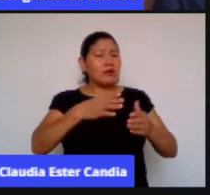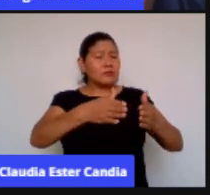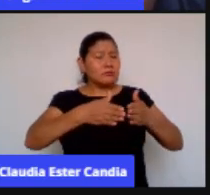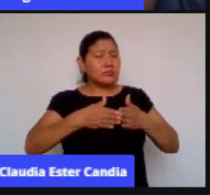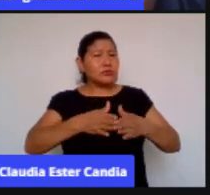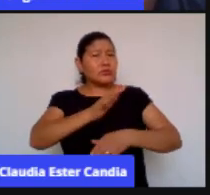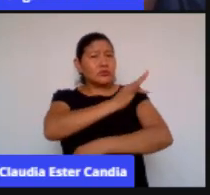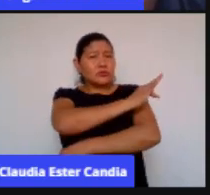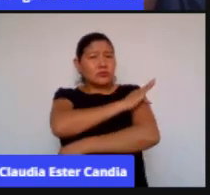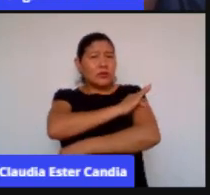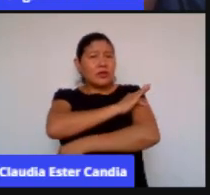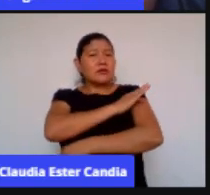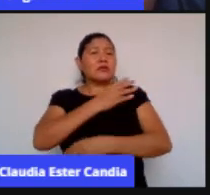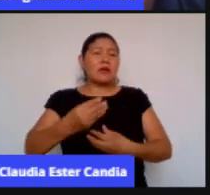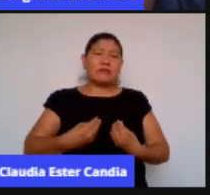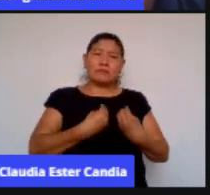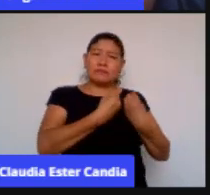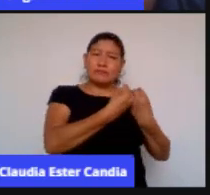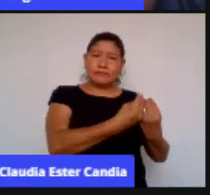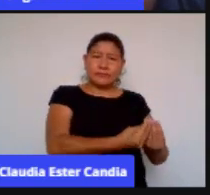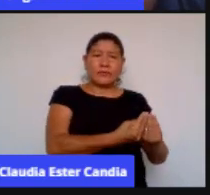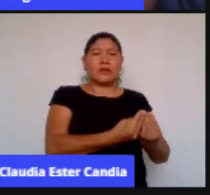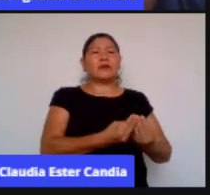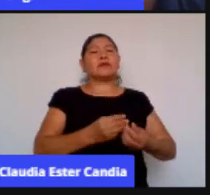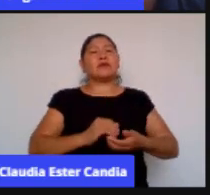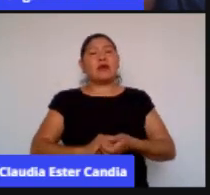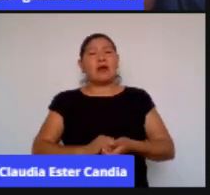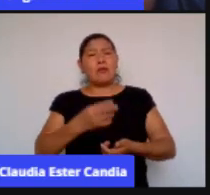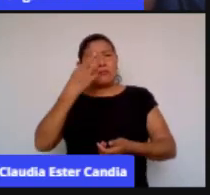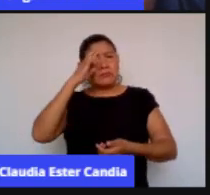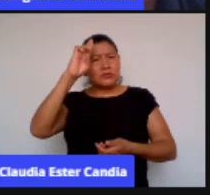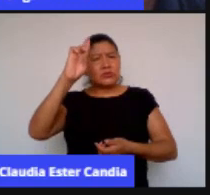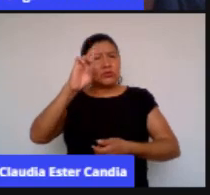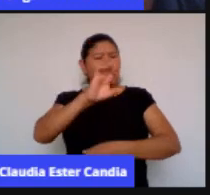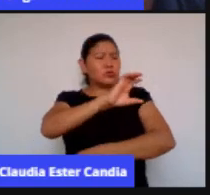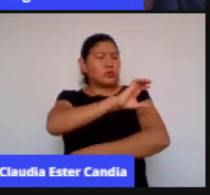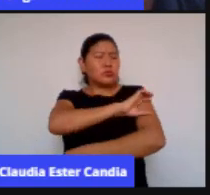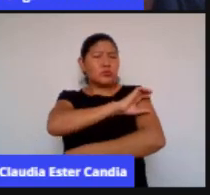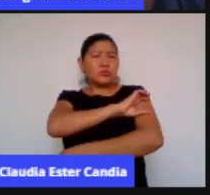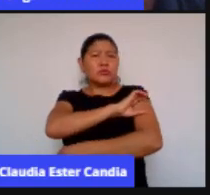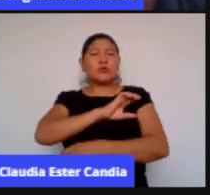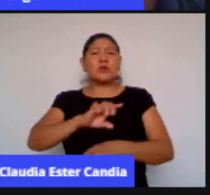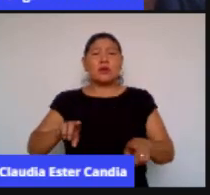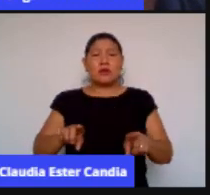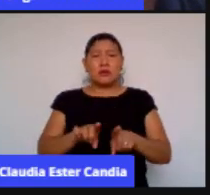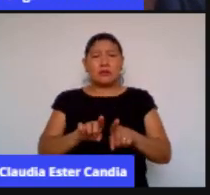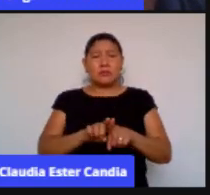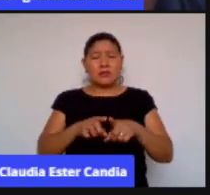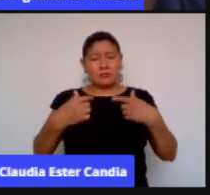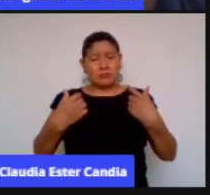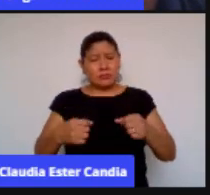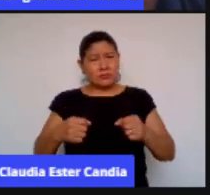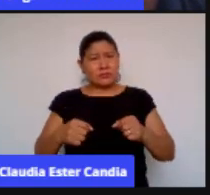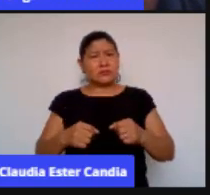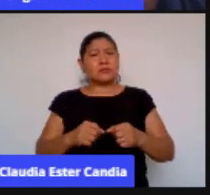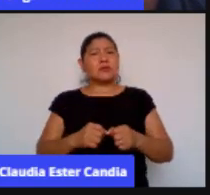aluno, está mais tranquilo para que você entregue a gestão da escola aos coordenadores, se assim